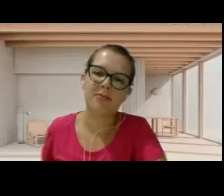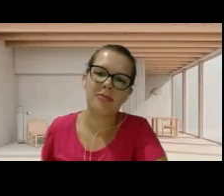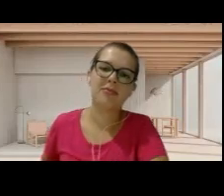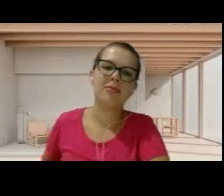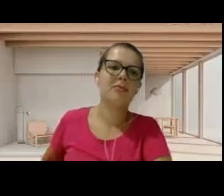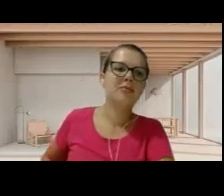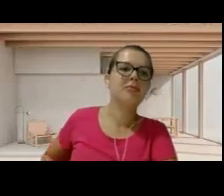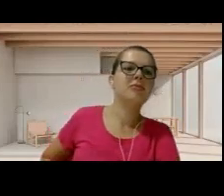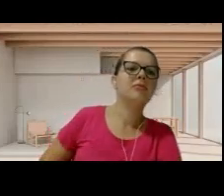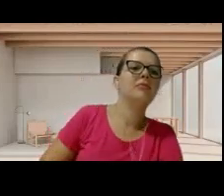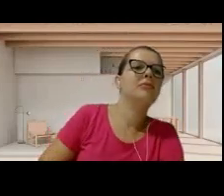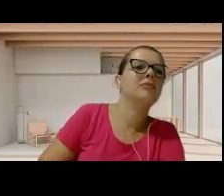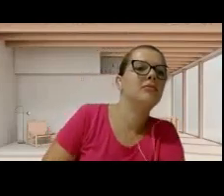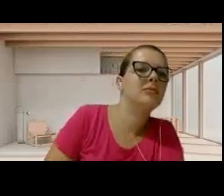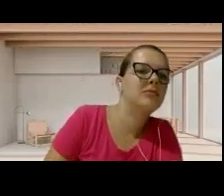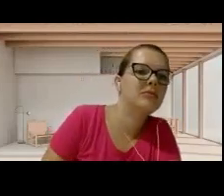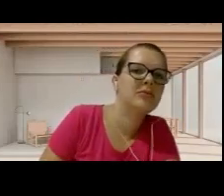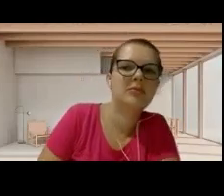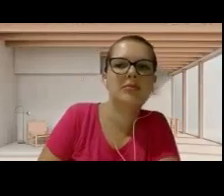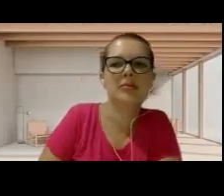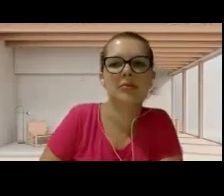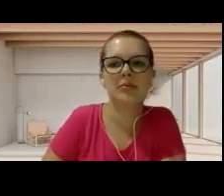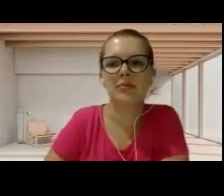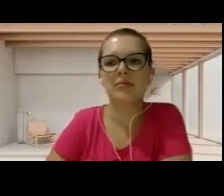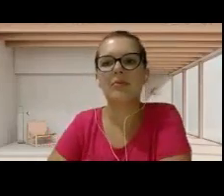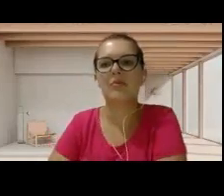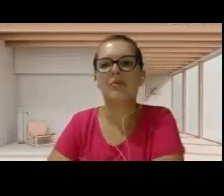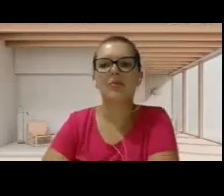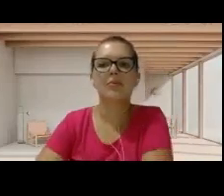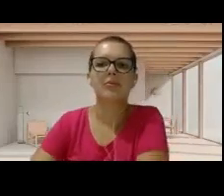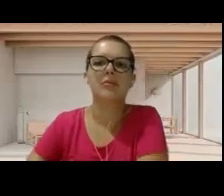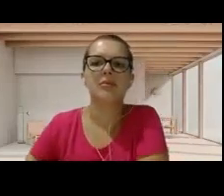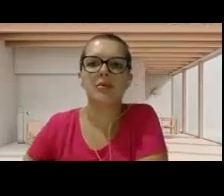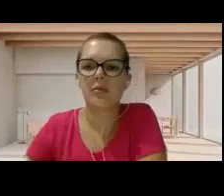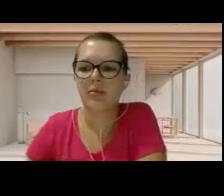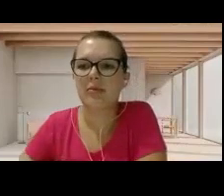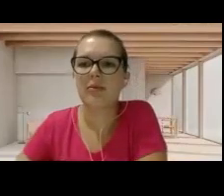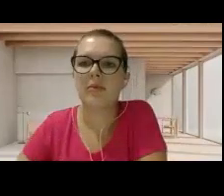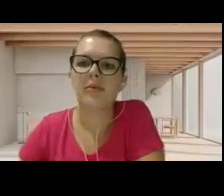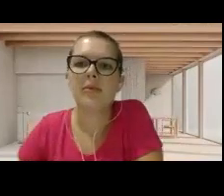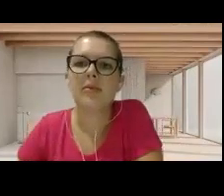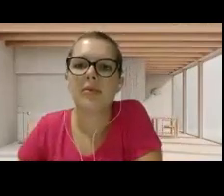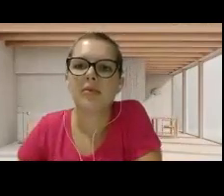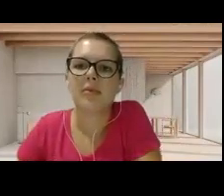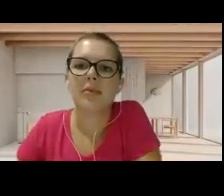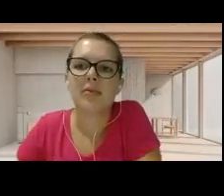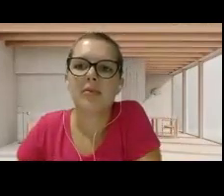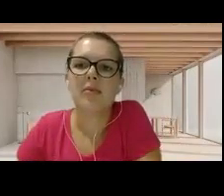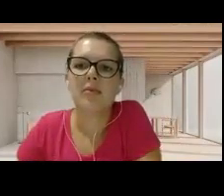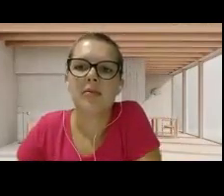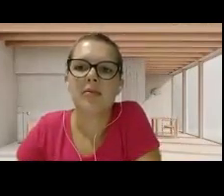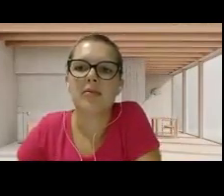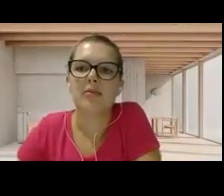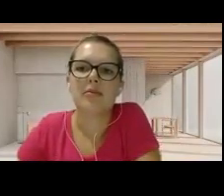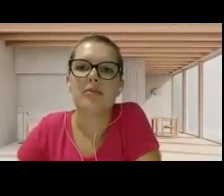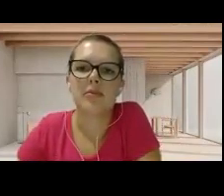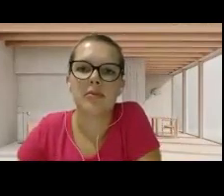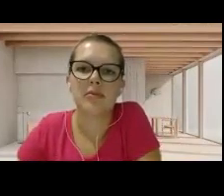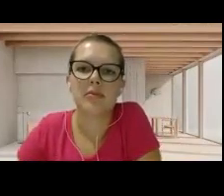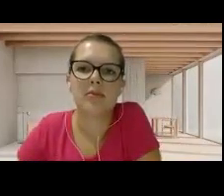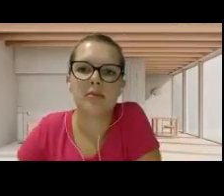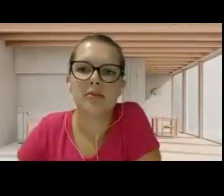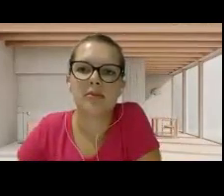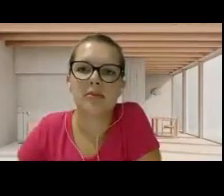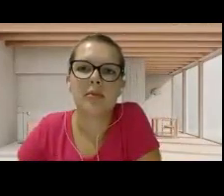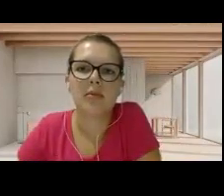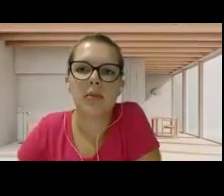ser instaladas usinas. Então, identificado isso, ia para escritório, vai para escritório e dimensiona,